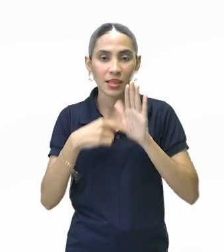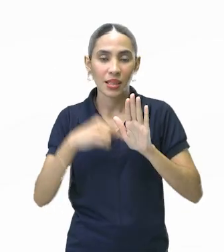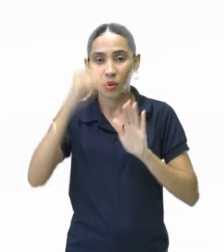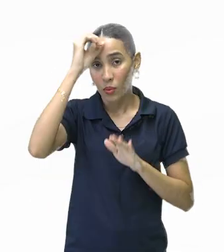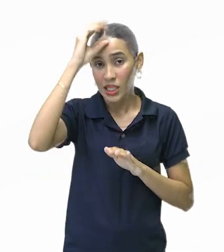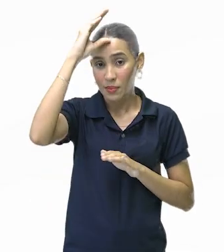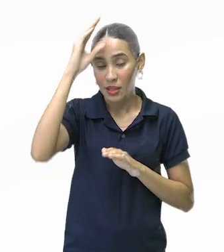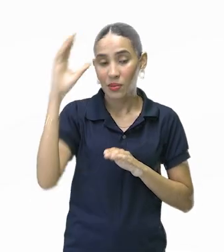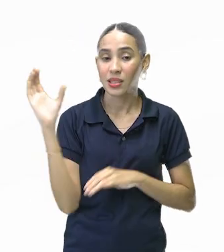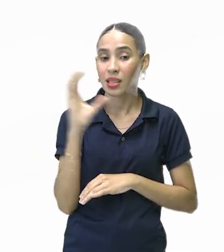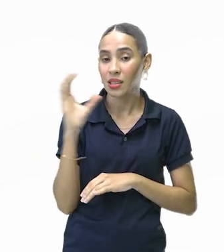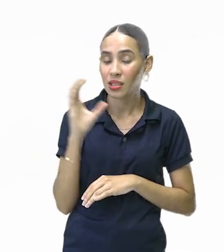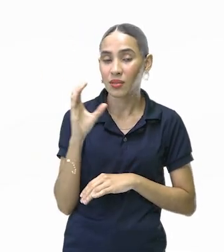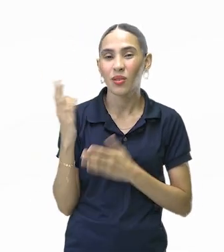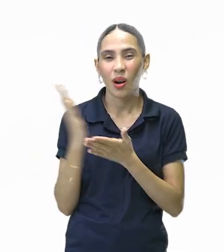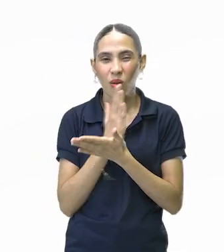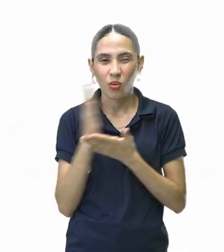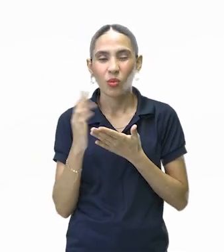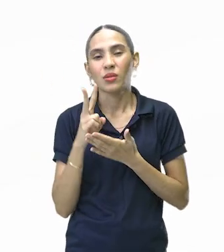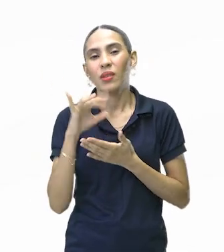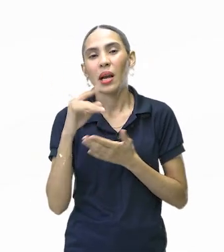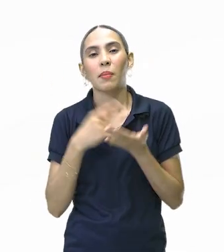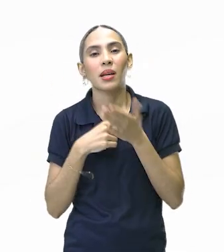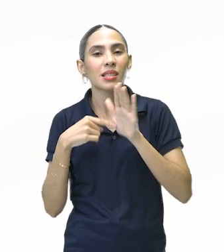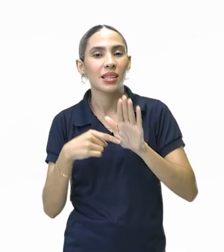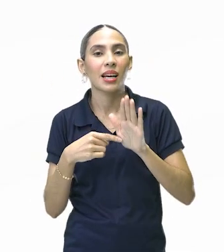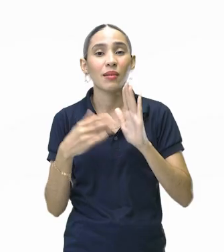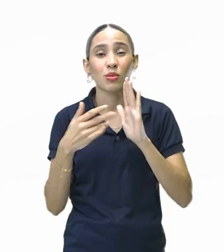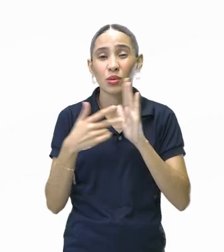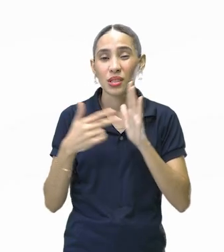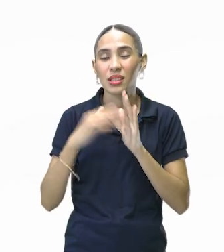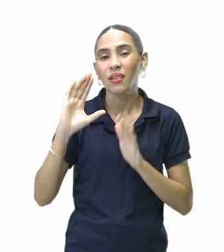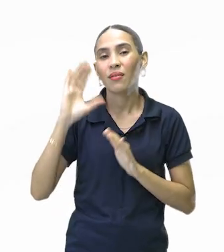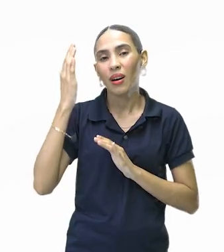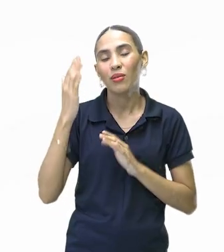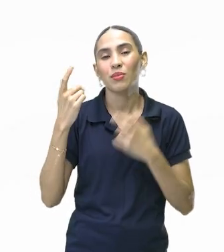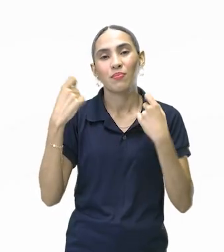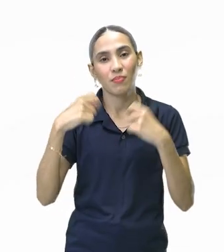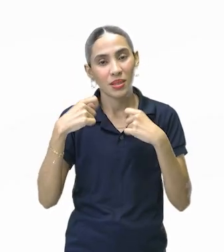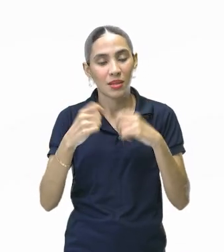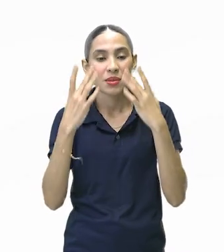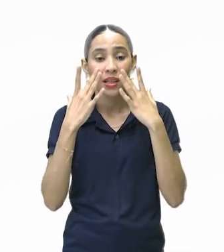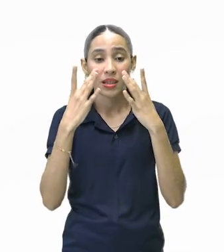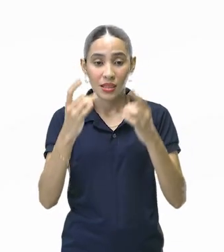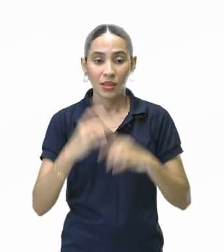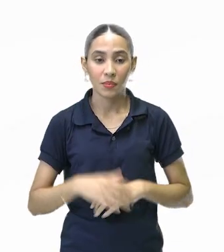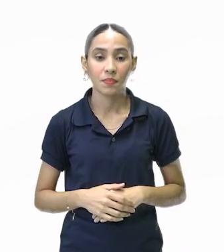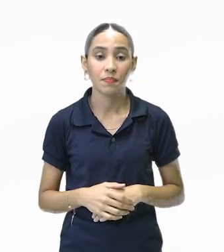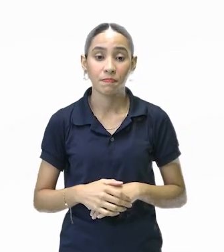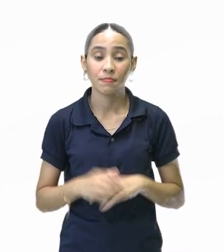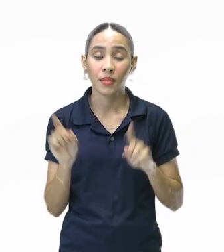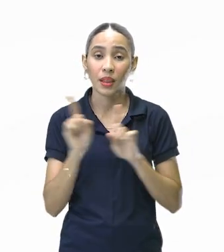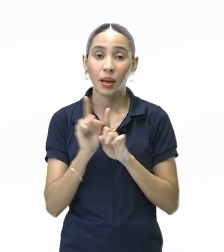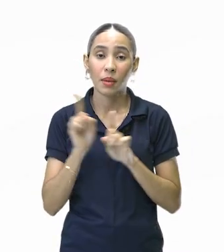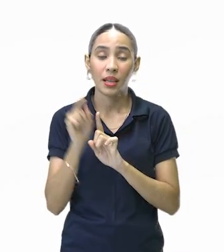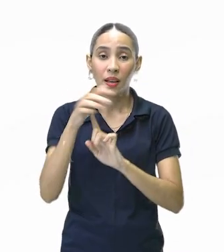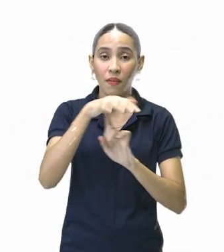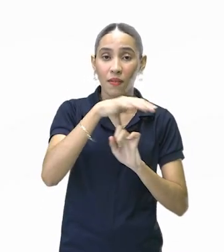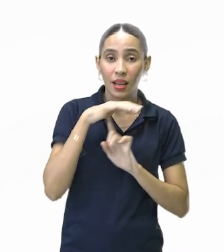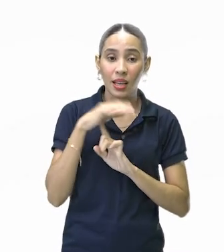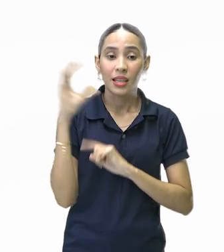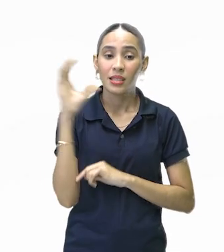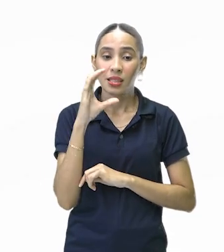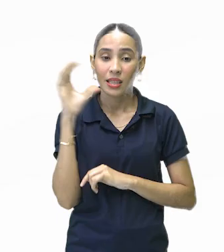conhecimento científico. Muitos deles trazem as chamadas fake news e nós precisamos estar atentos. Feiras de